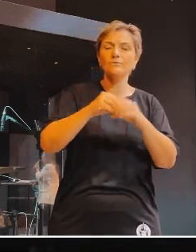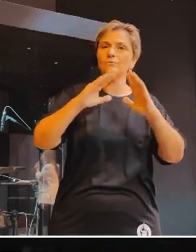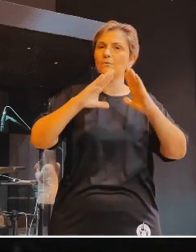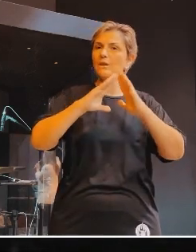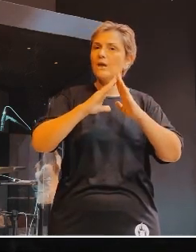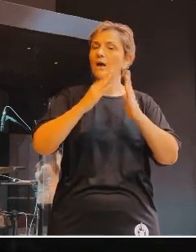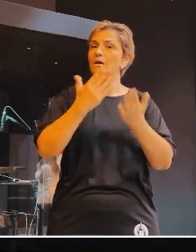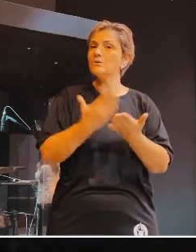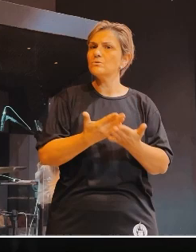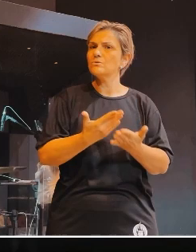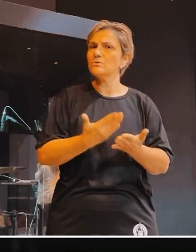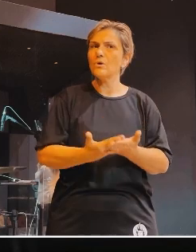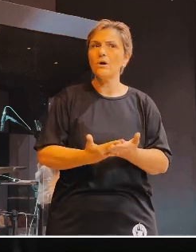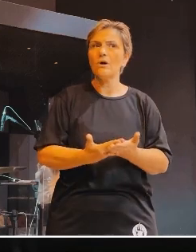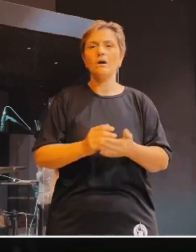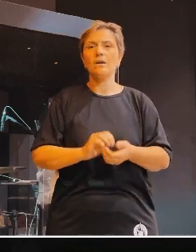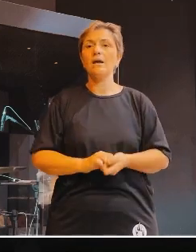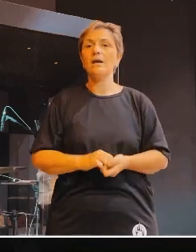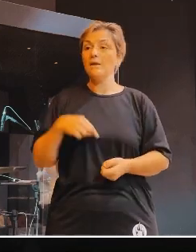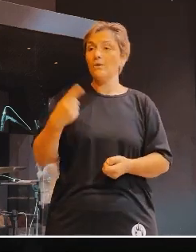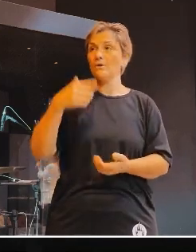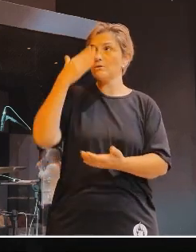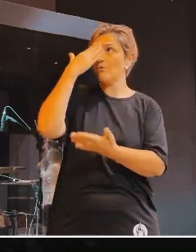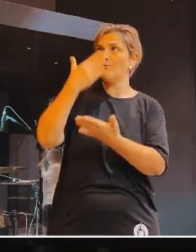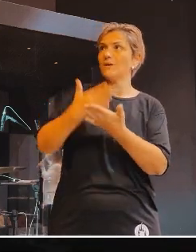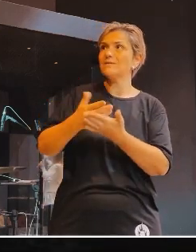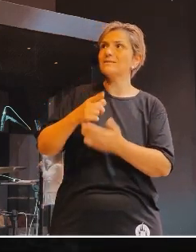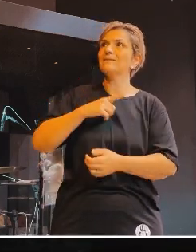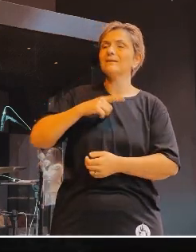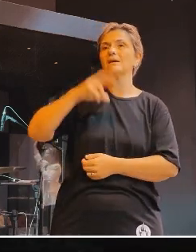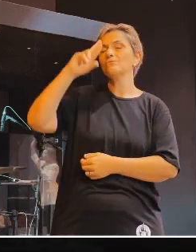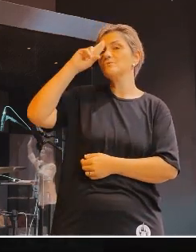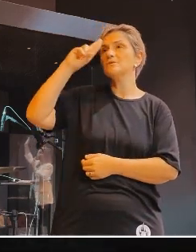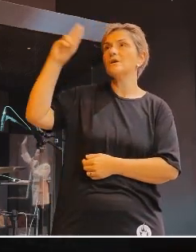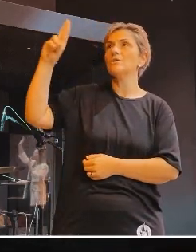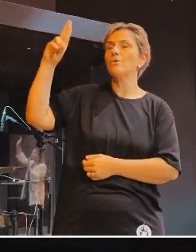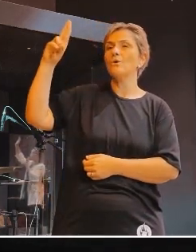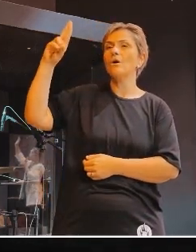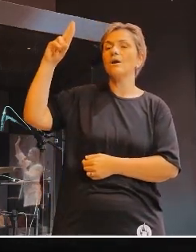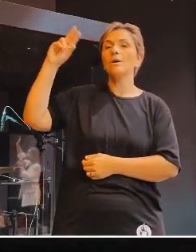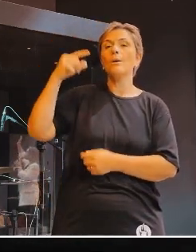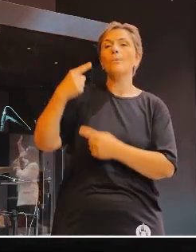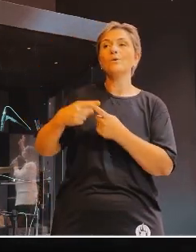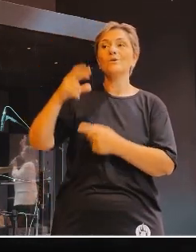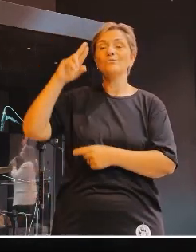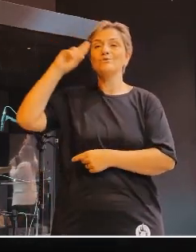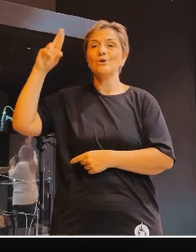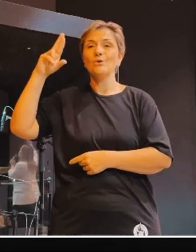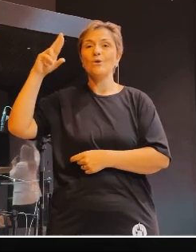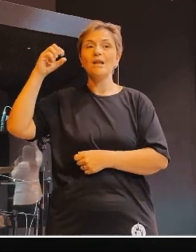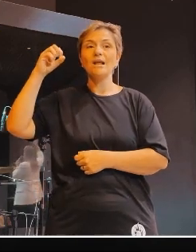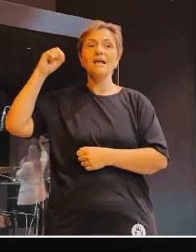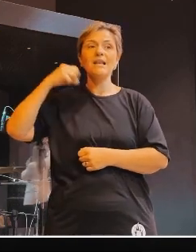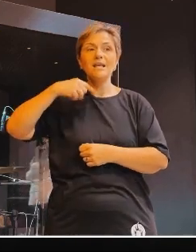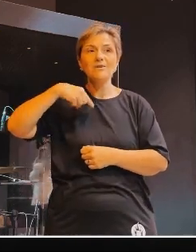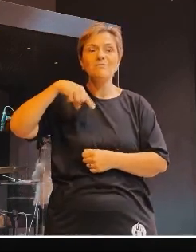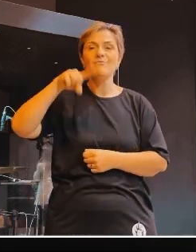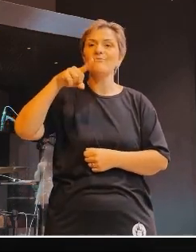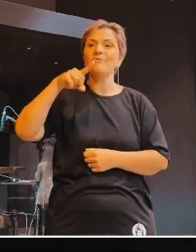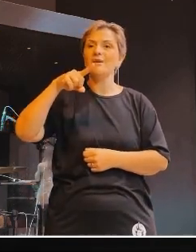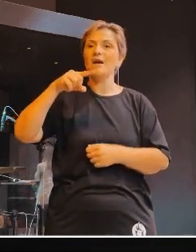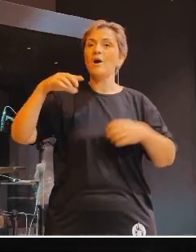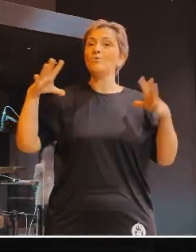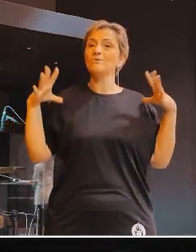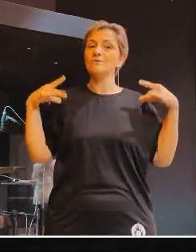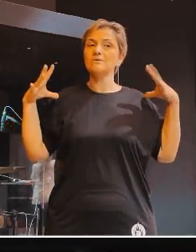nossa confiança, ela tem que estar no Senhor. O Senhor designa os seus anjos para cuidar dos nossos filhos, dos nossos bens,